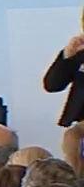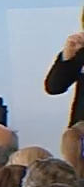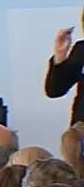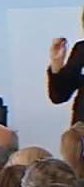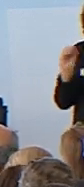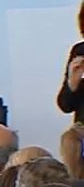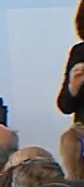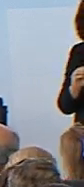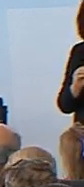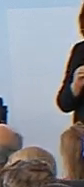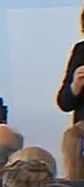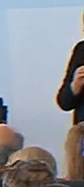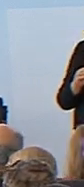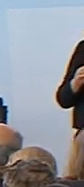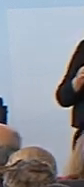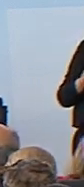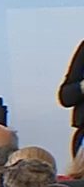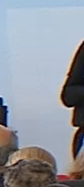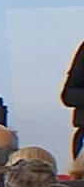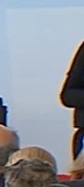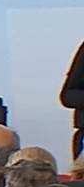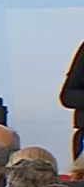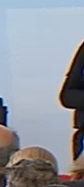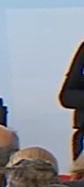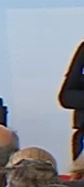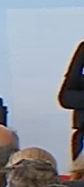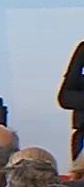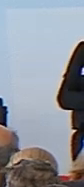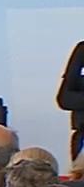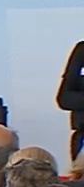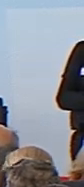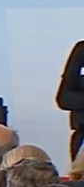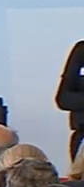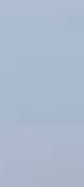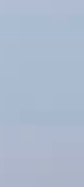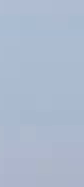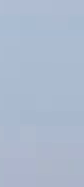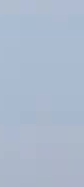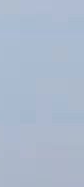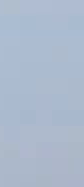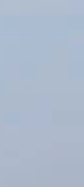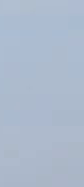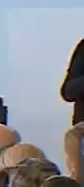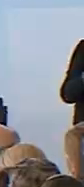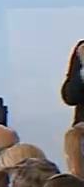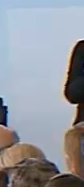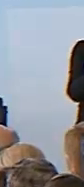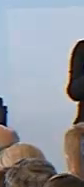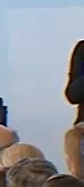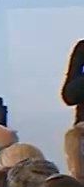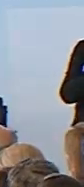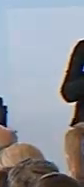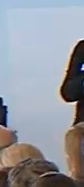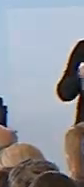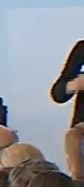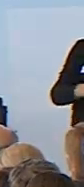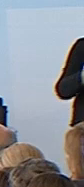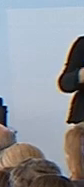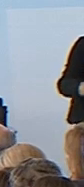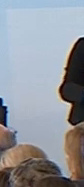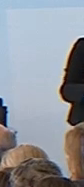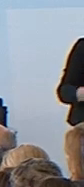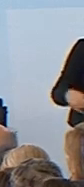inestimável apoio que deu a este e as equipes de desenvolvimento